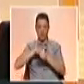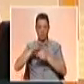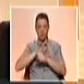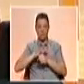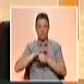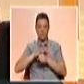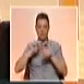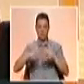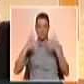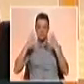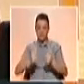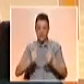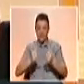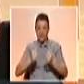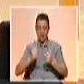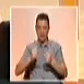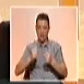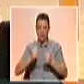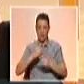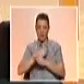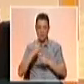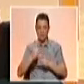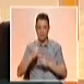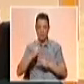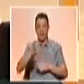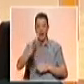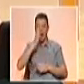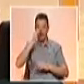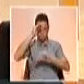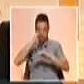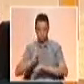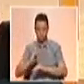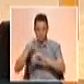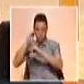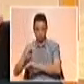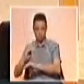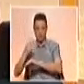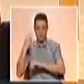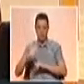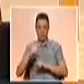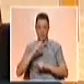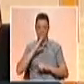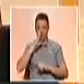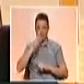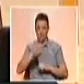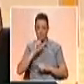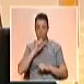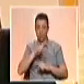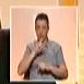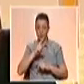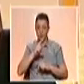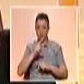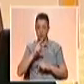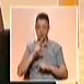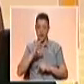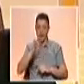seca meteorológica, com baixas reservas nas albufeiras e, portanto, houve uma certa ameaça de podermos ter alguma